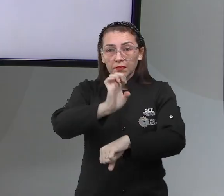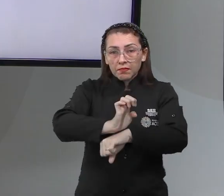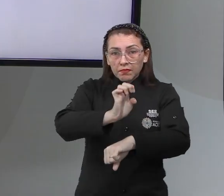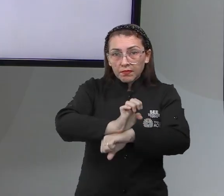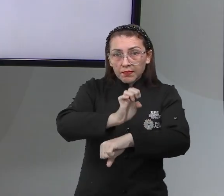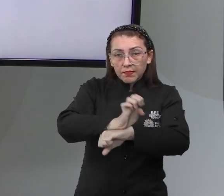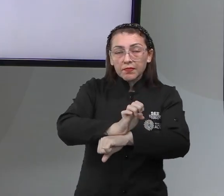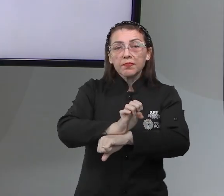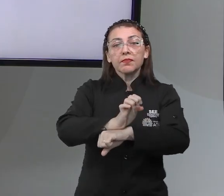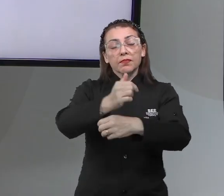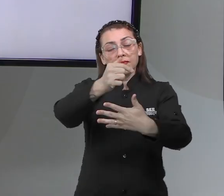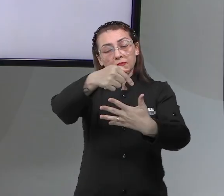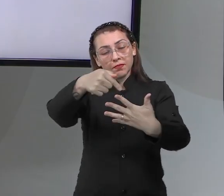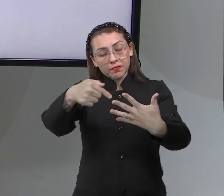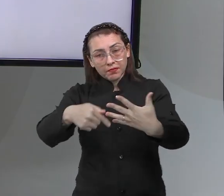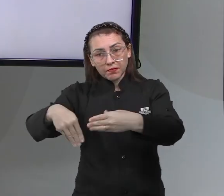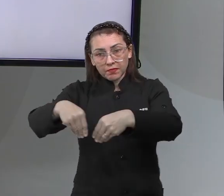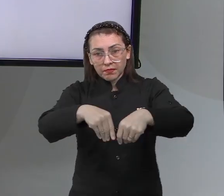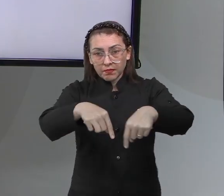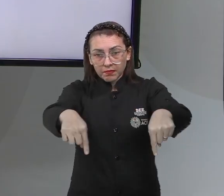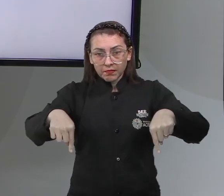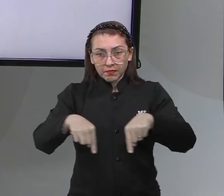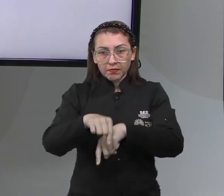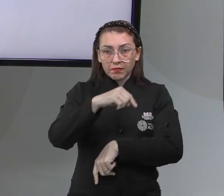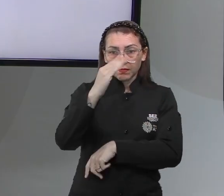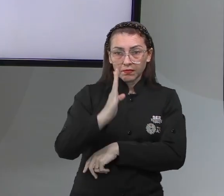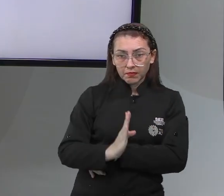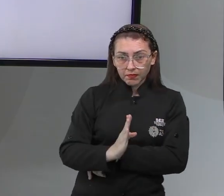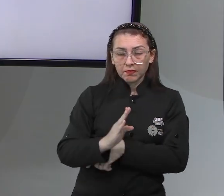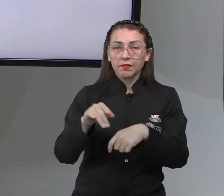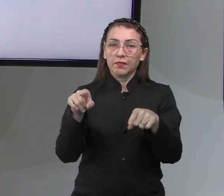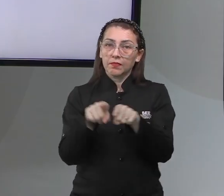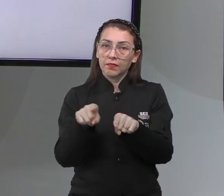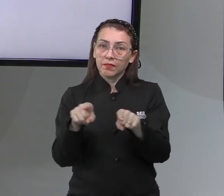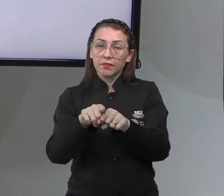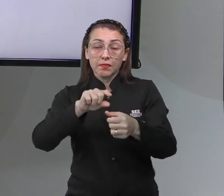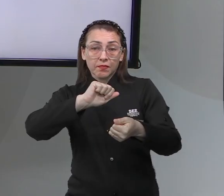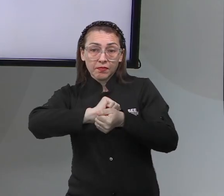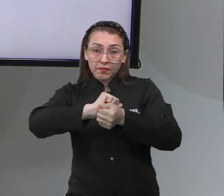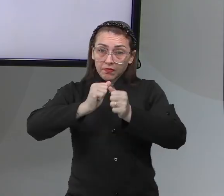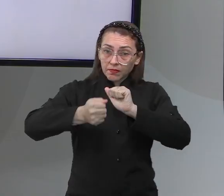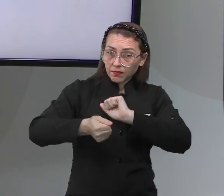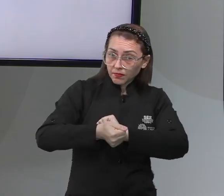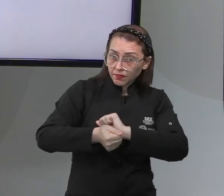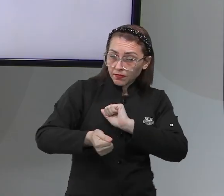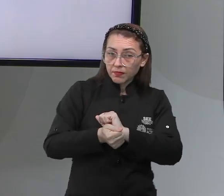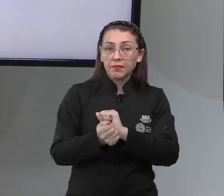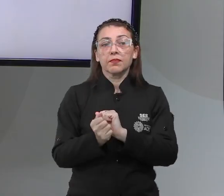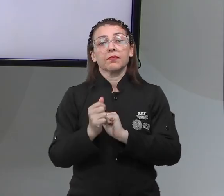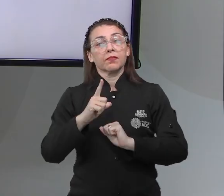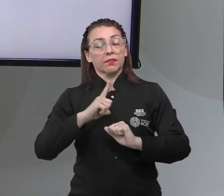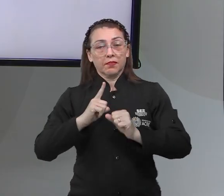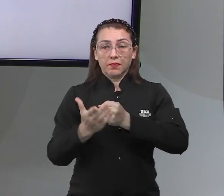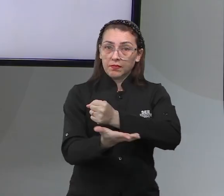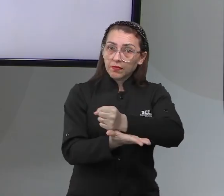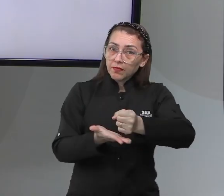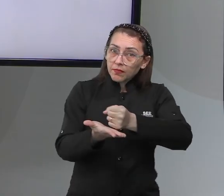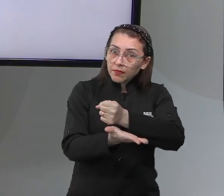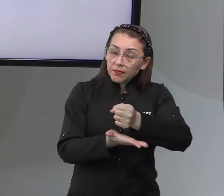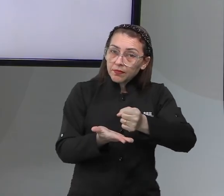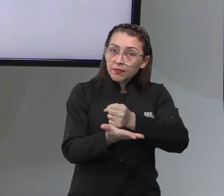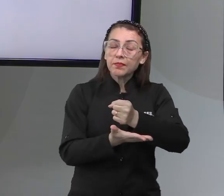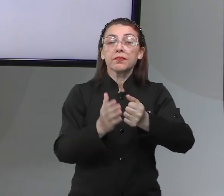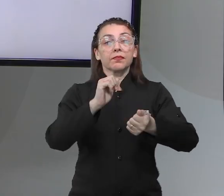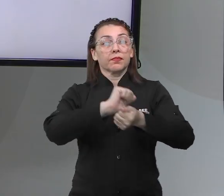que compõem o território brasileiro, eles estão associados, tendo como base